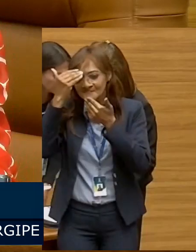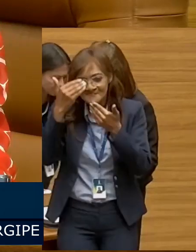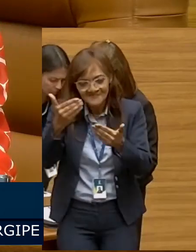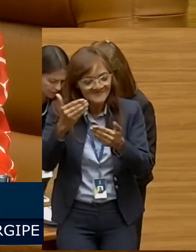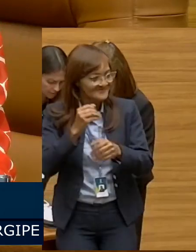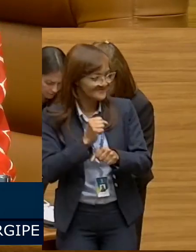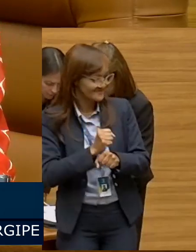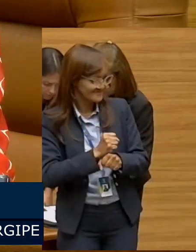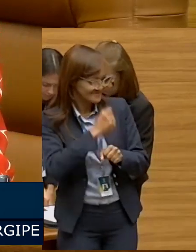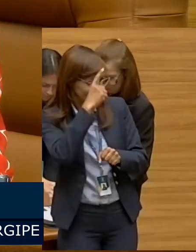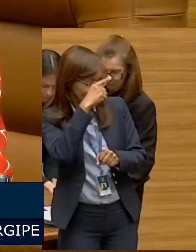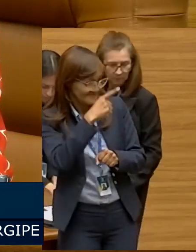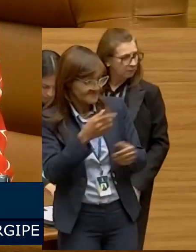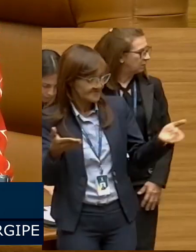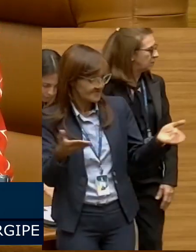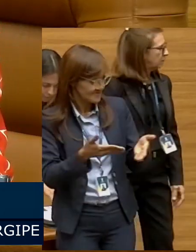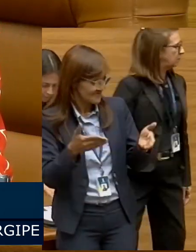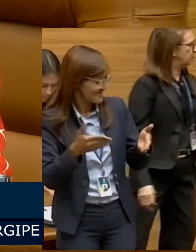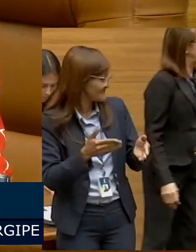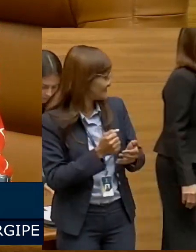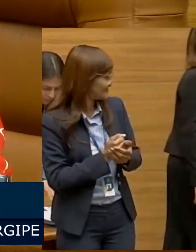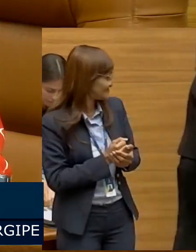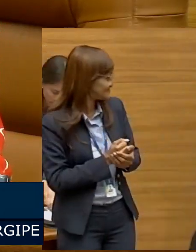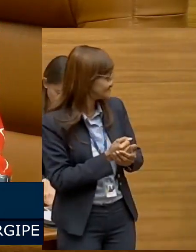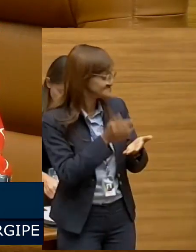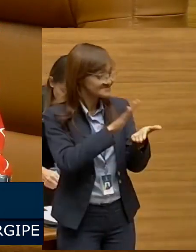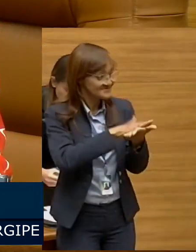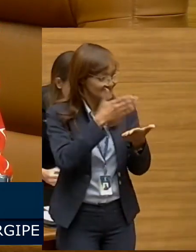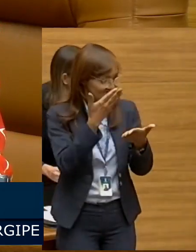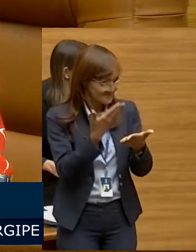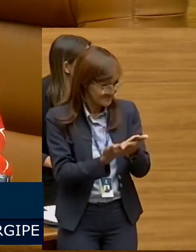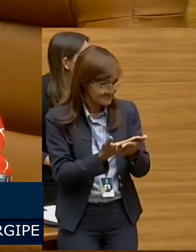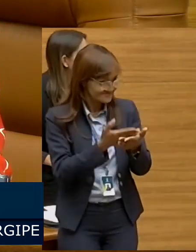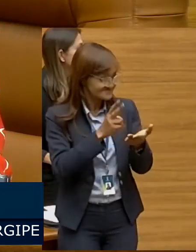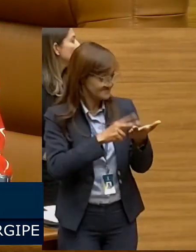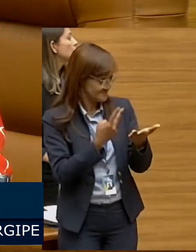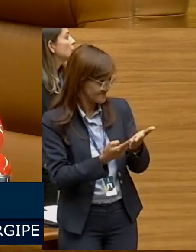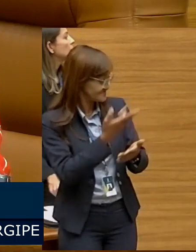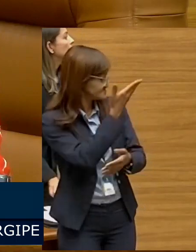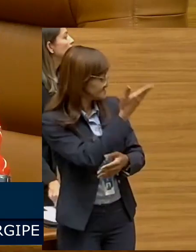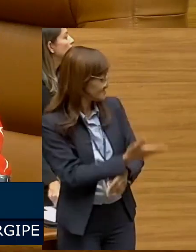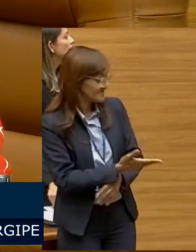eu vou chamar Matheus Silva, que é tradutor, intérprete